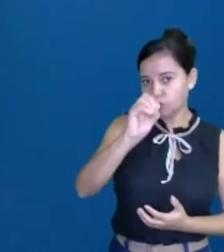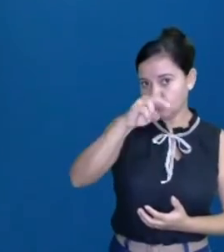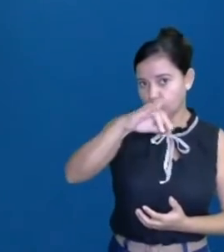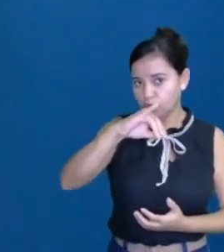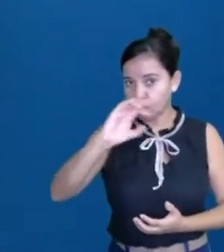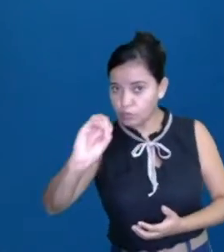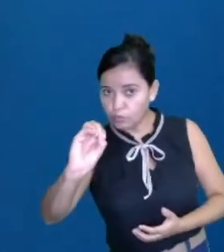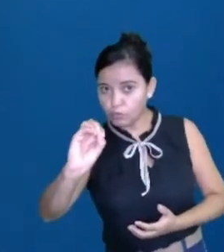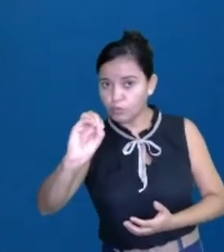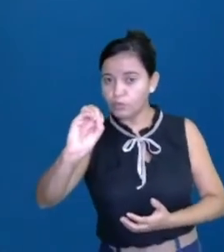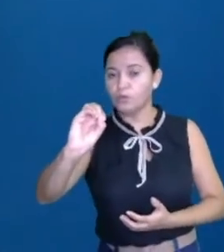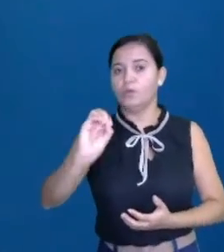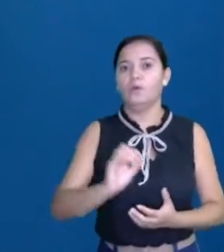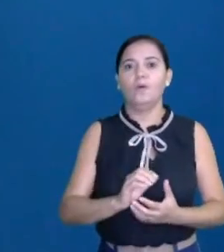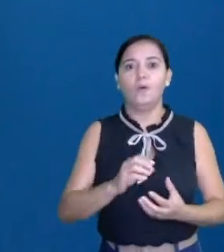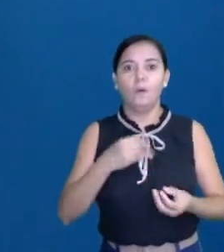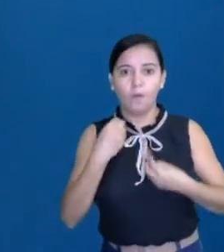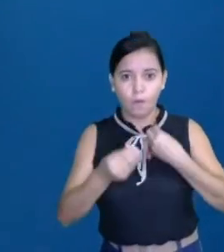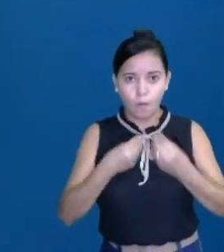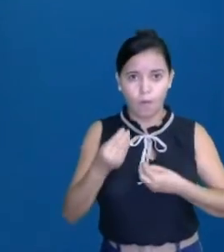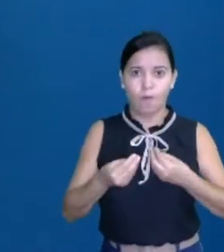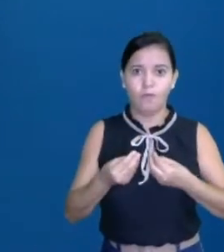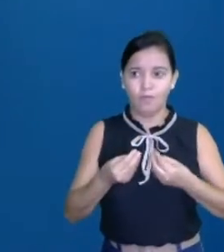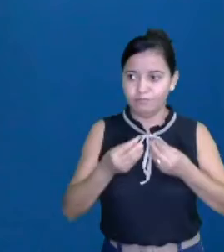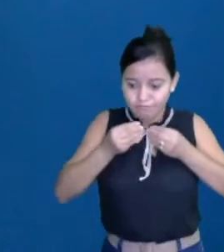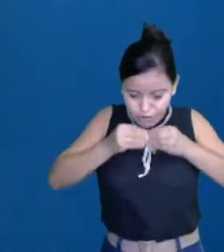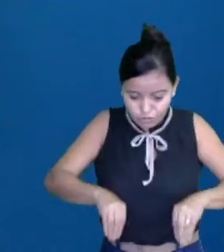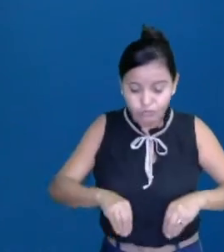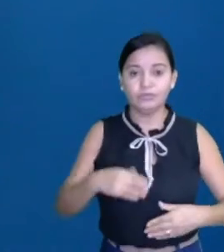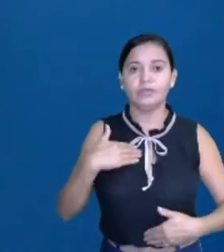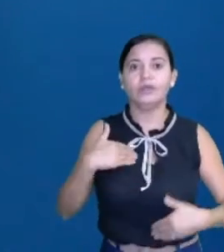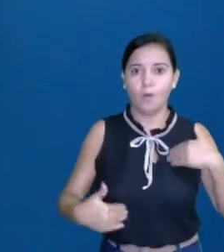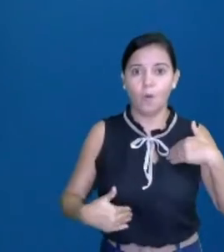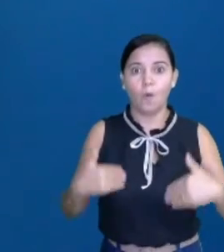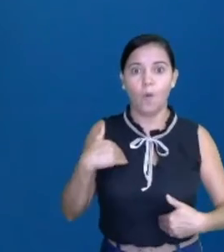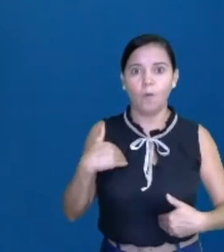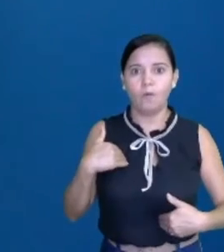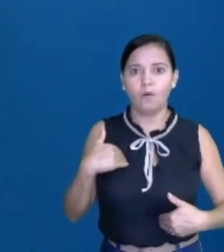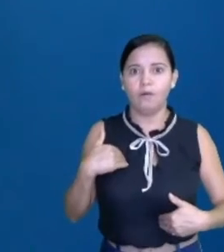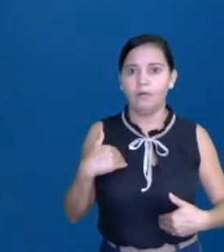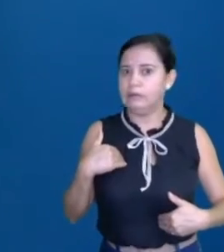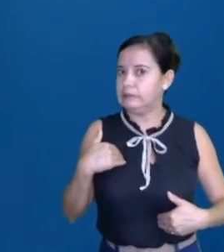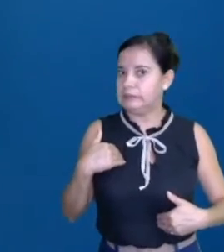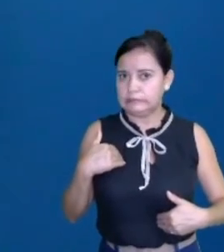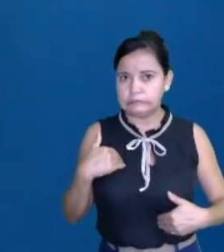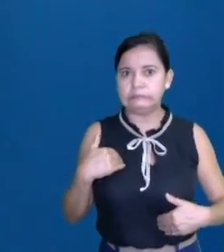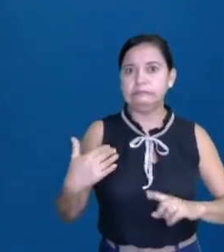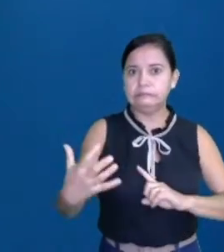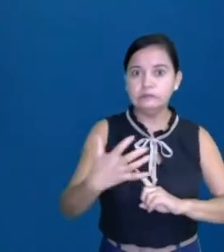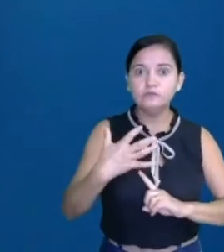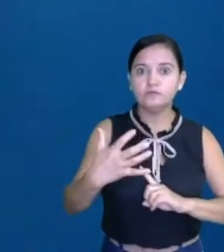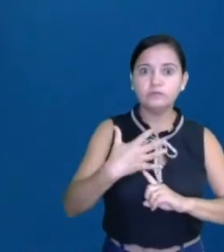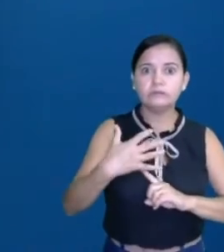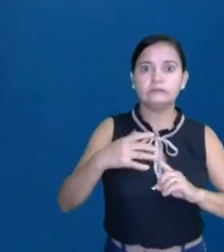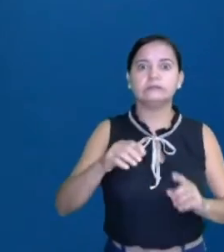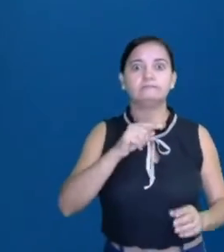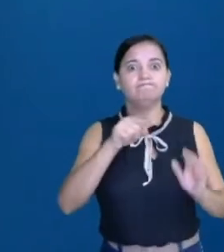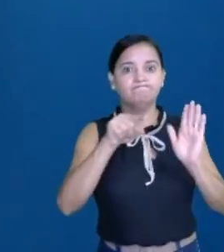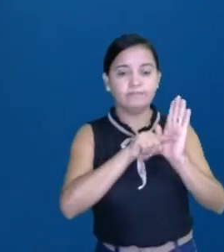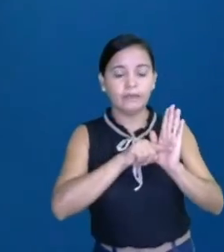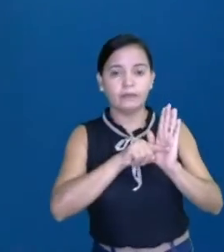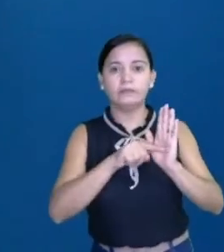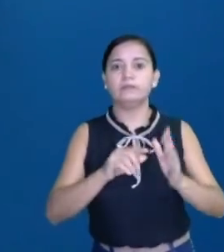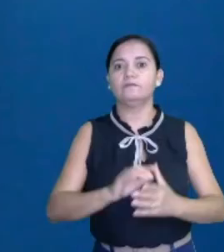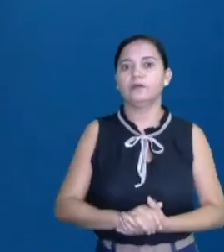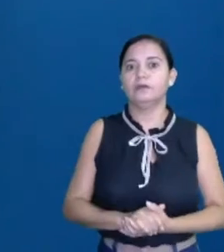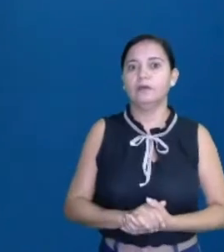seria extremamente nocivo para o nosso corpo, porque ele é tóxico. Veja só o fato dele ser formado a partir de 3 átomos de oxigênio